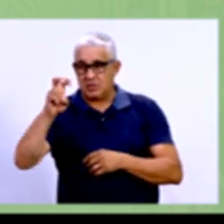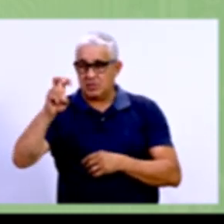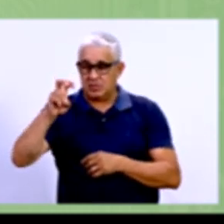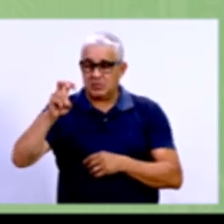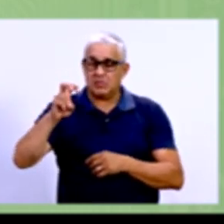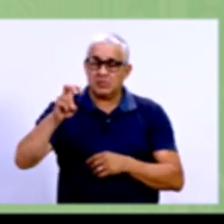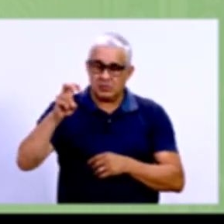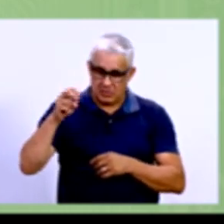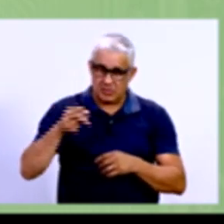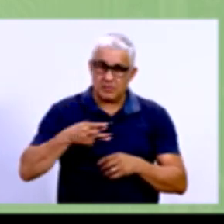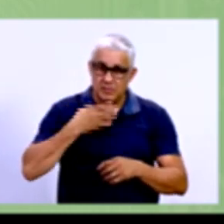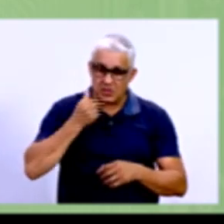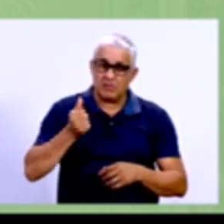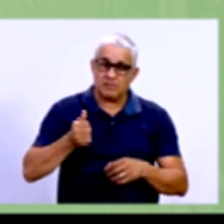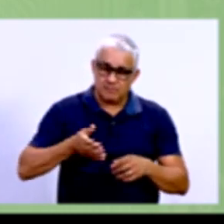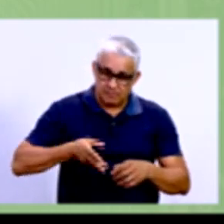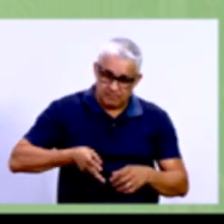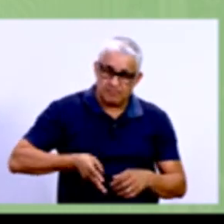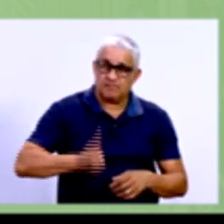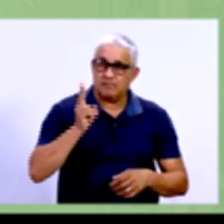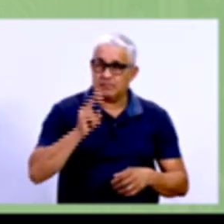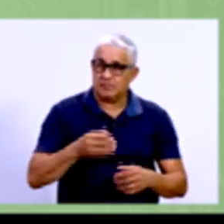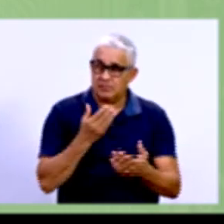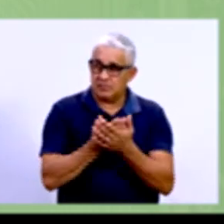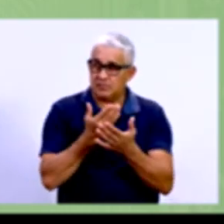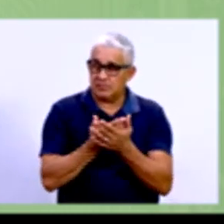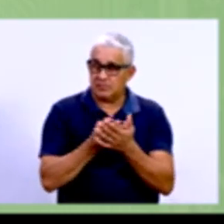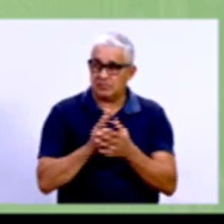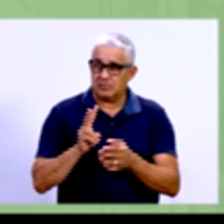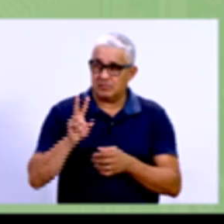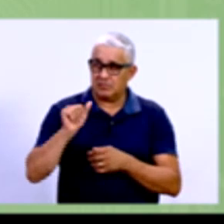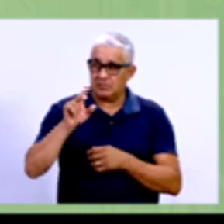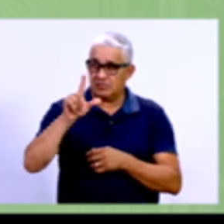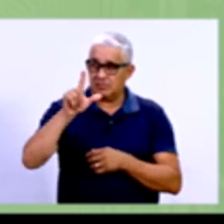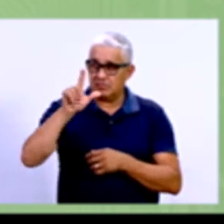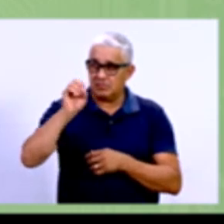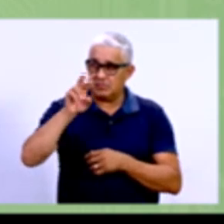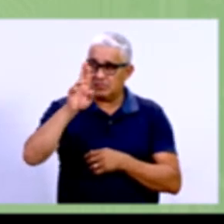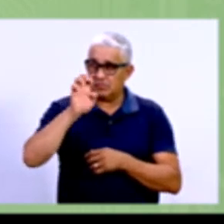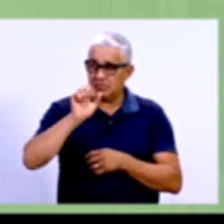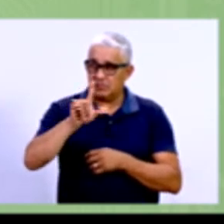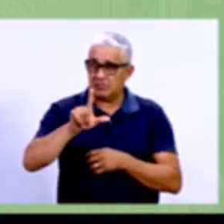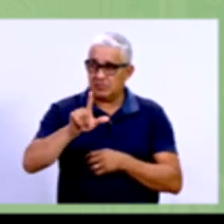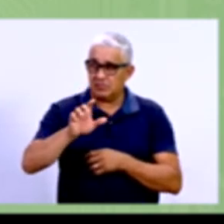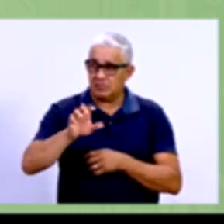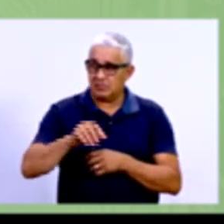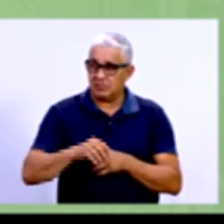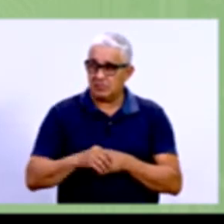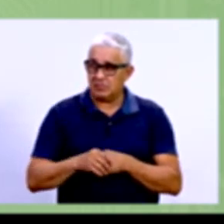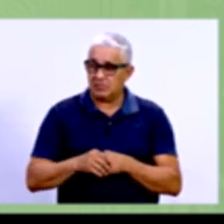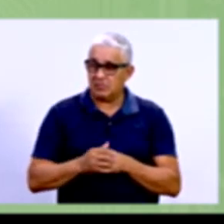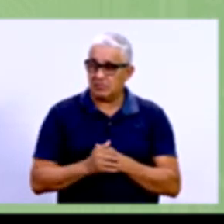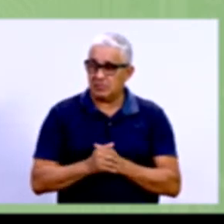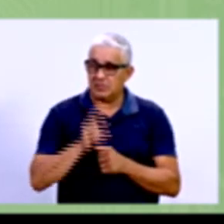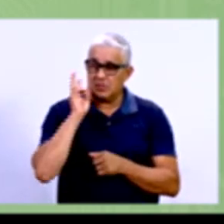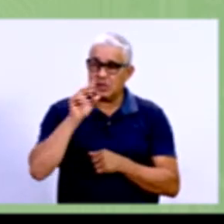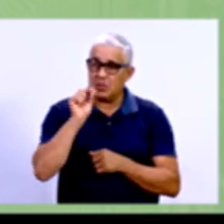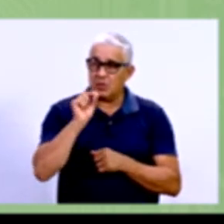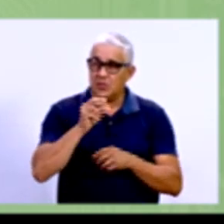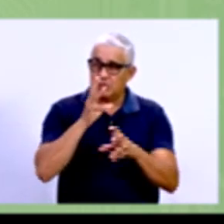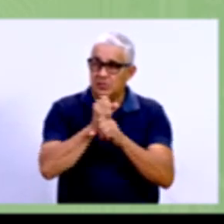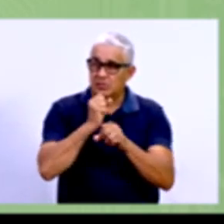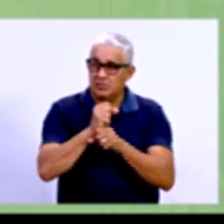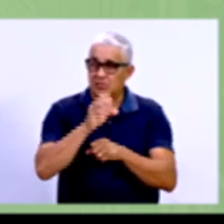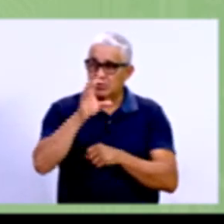a gente continuar nos estudos em cima desses valores. Lembrando que a gente faz esse cálculo